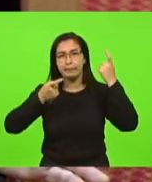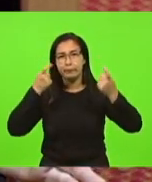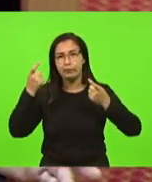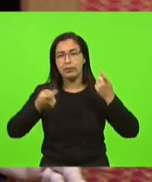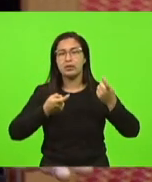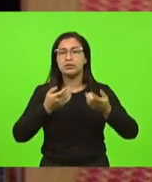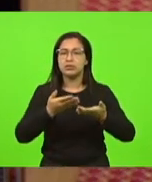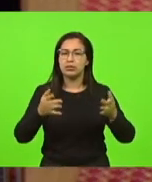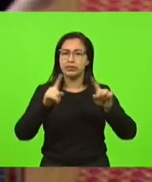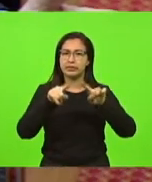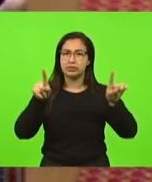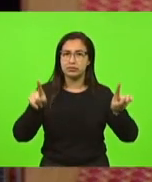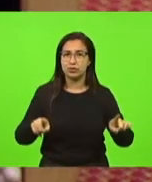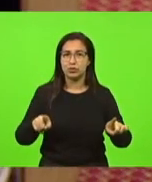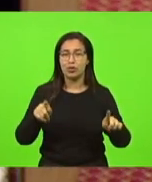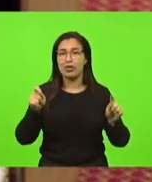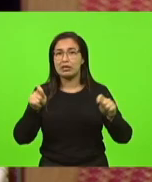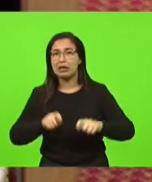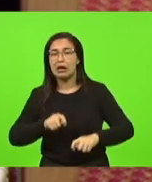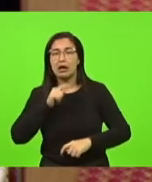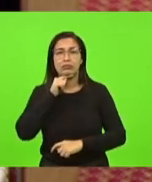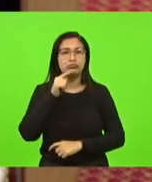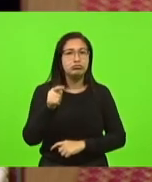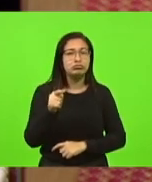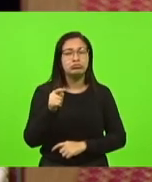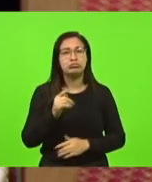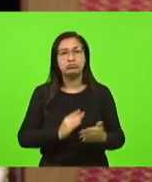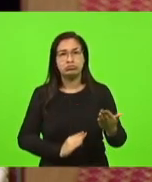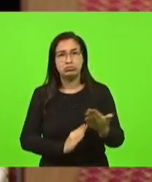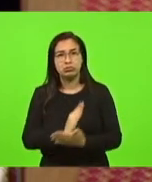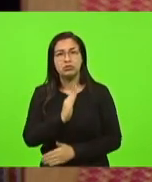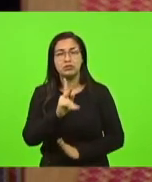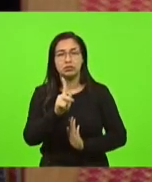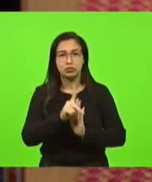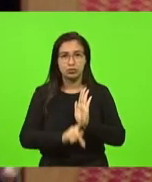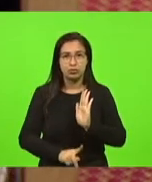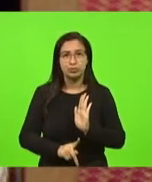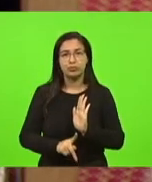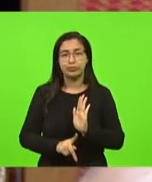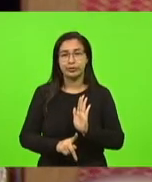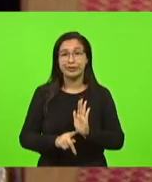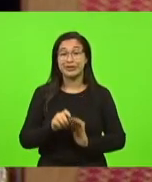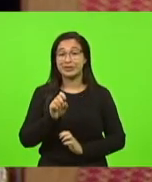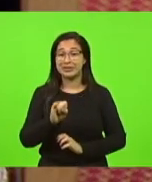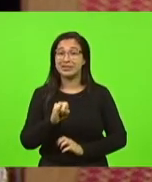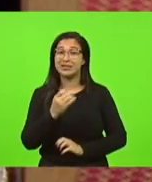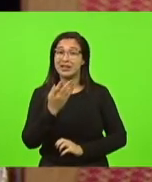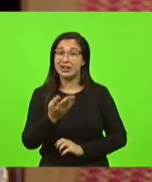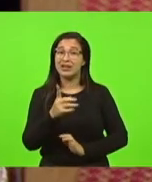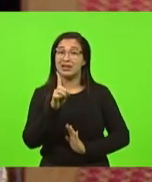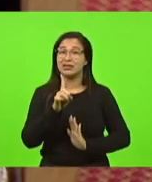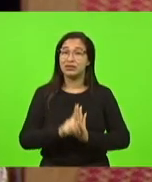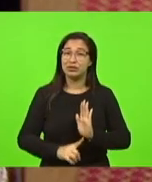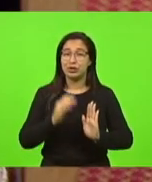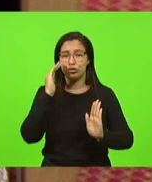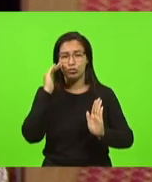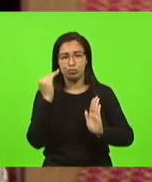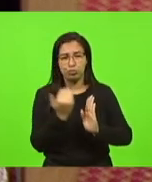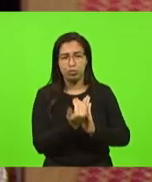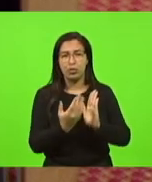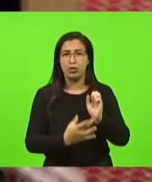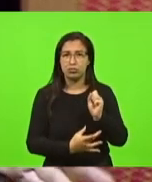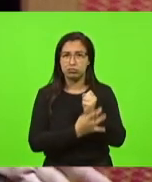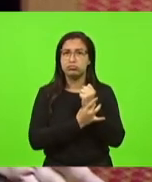servidores se iríamos ter aprovação do projeto, se esses direitos estariam